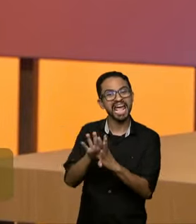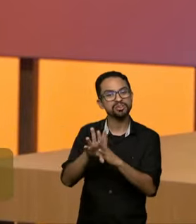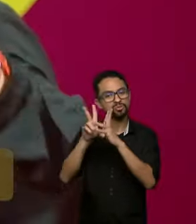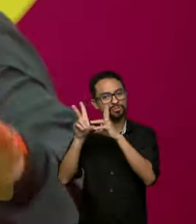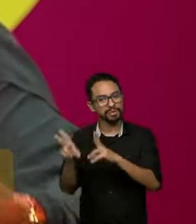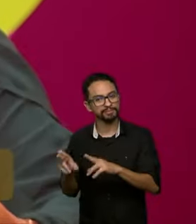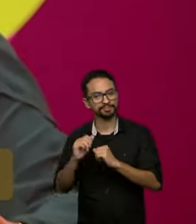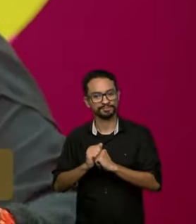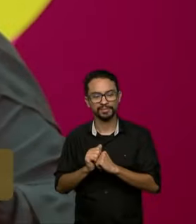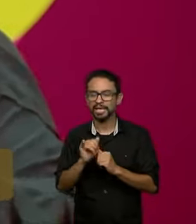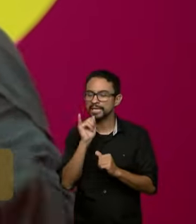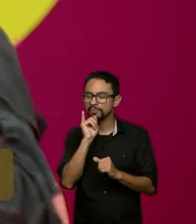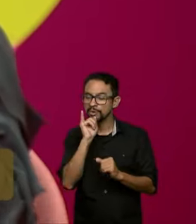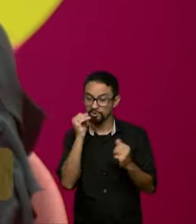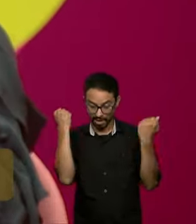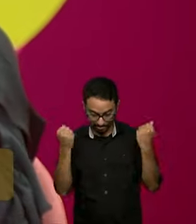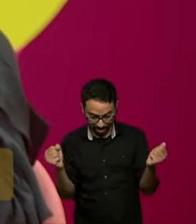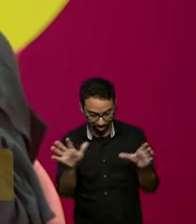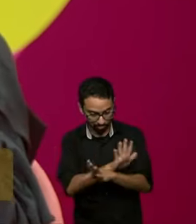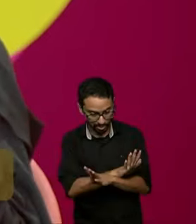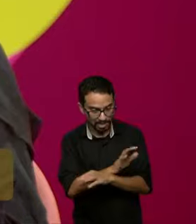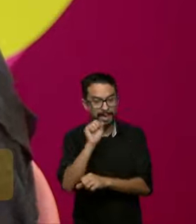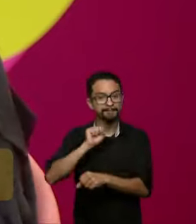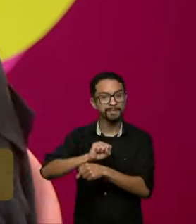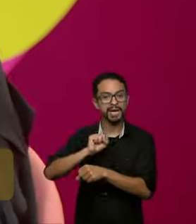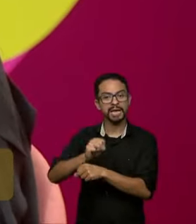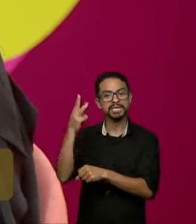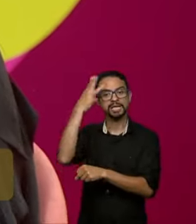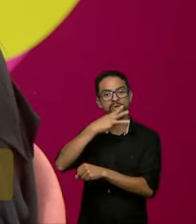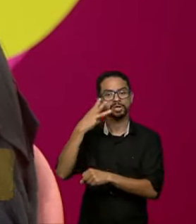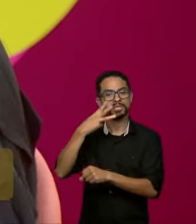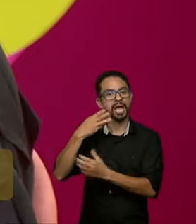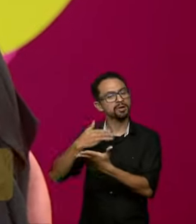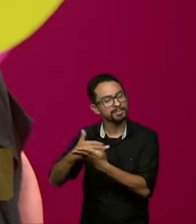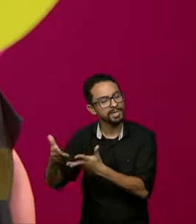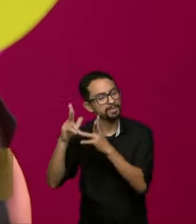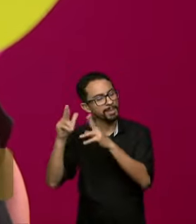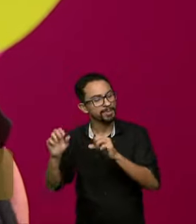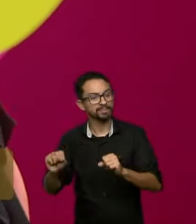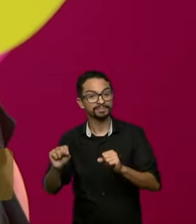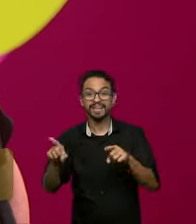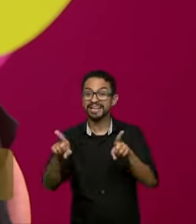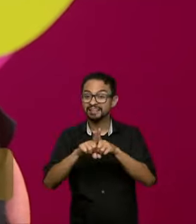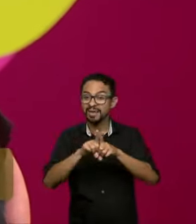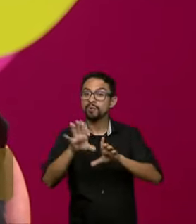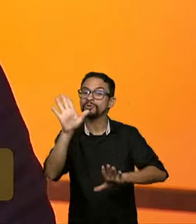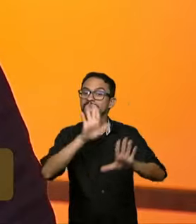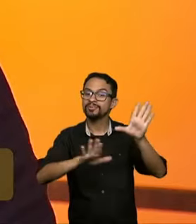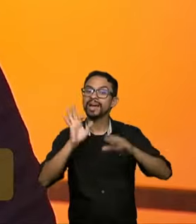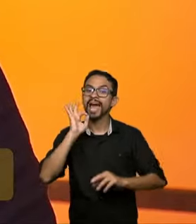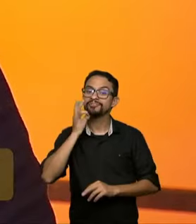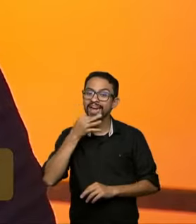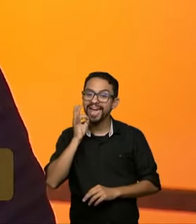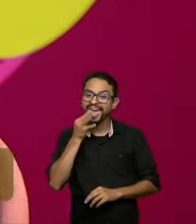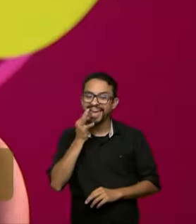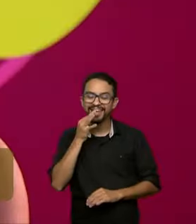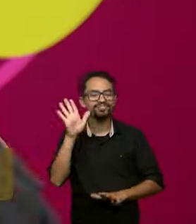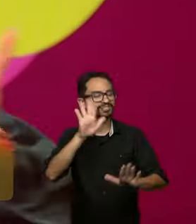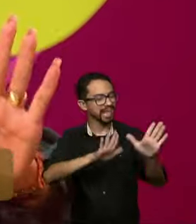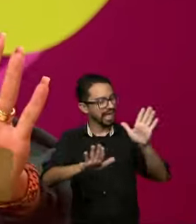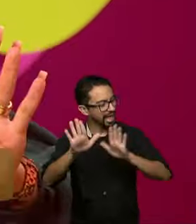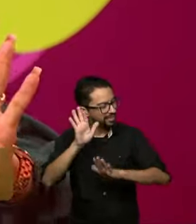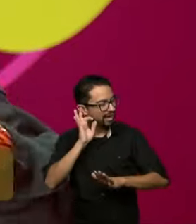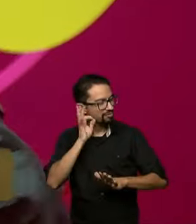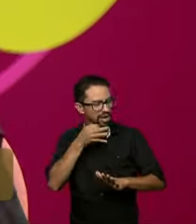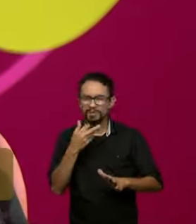senão né? Estimula, senão estimula. E uma outra questão que o brasileiro adora, que são as cafeínas, os cafeinados, né? Ah, eu não